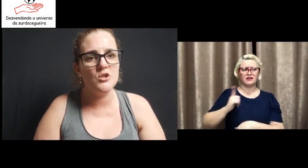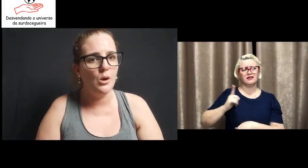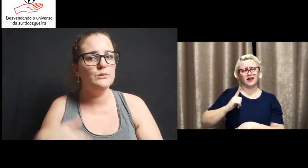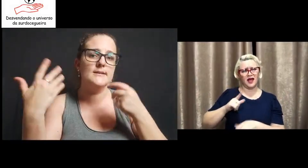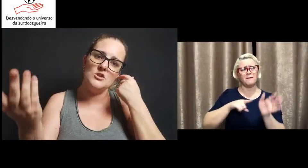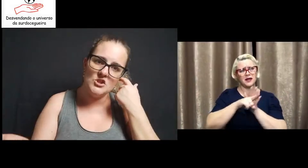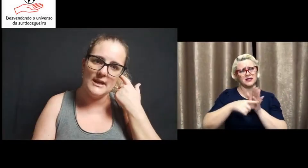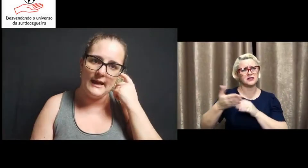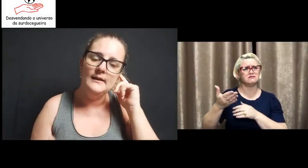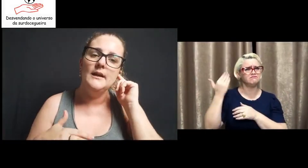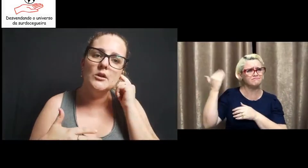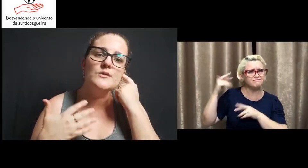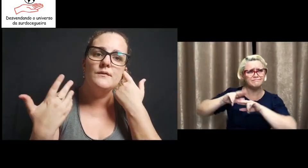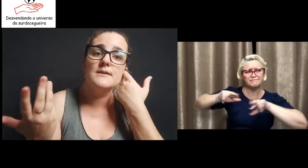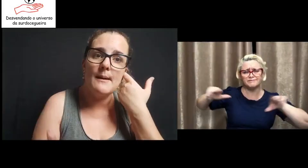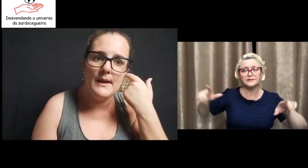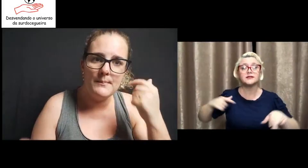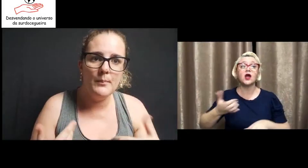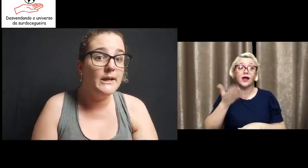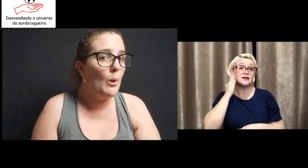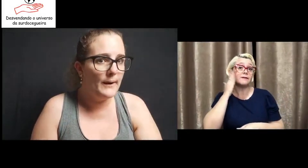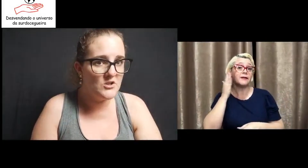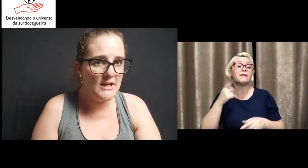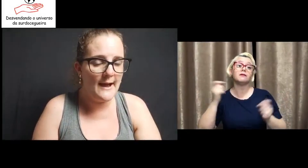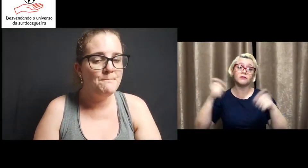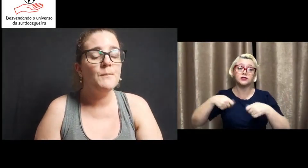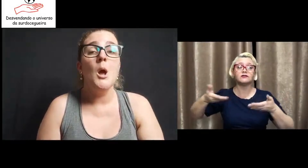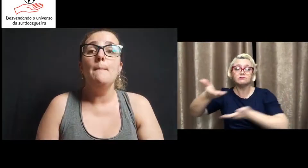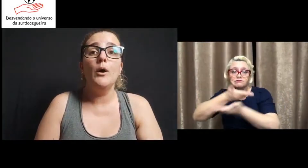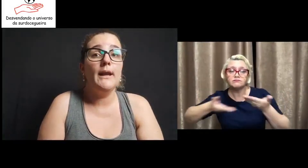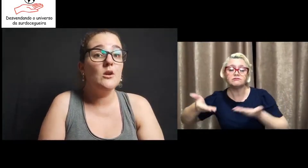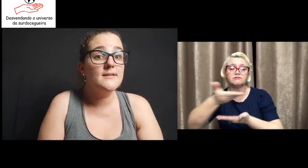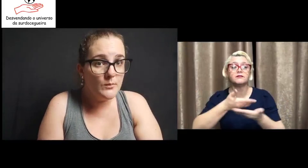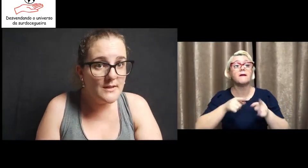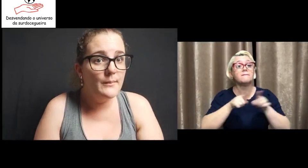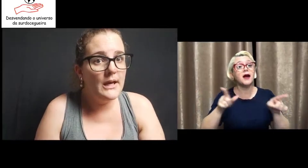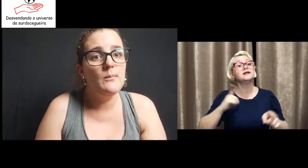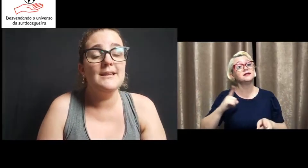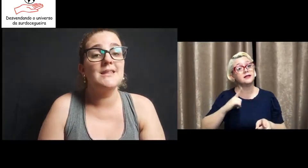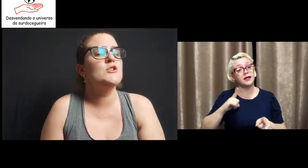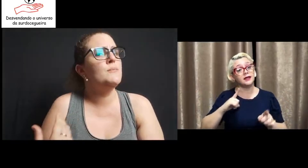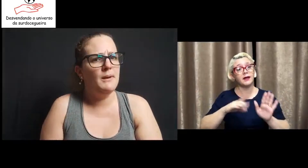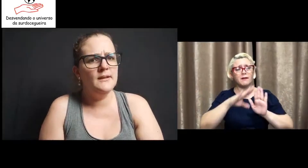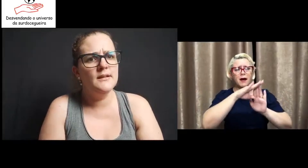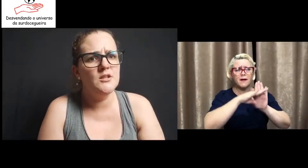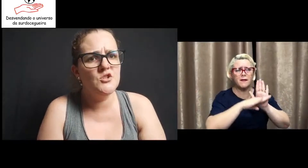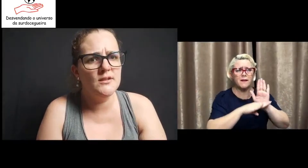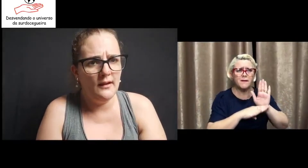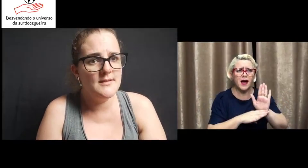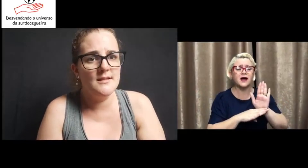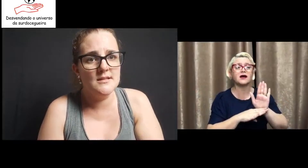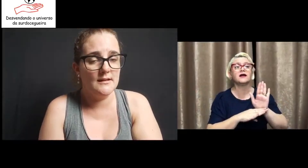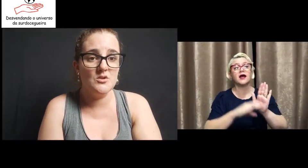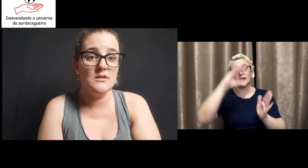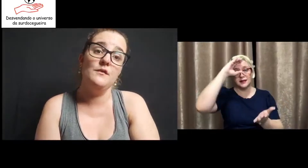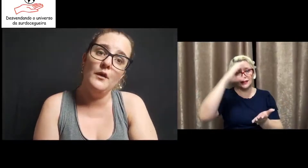de existir outras e a gente quer, inclusive, saber para poder compartilhar. Porém, nós temos também uma listagem bem grande de